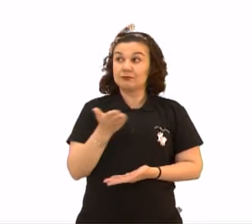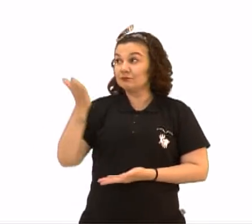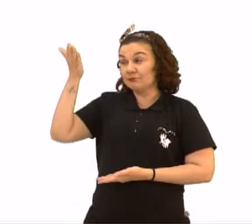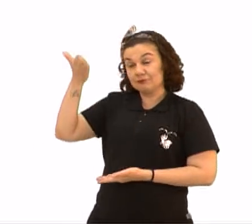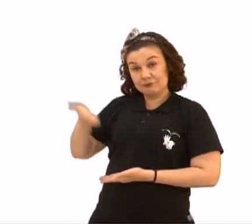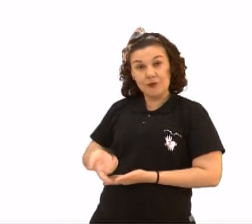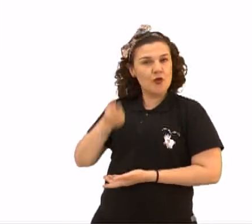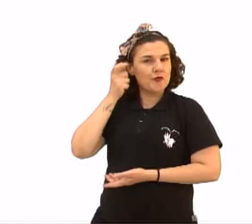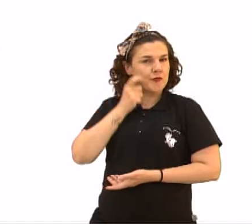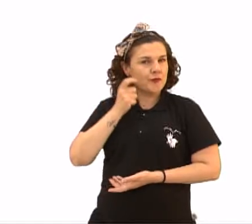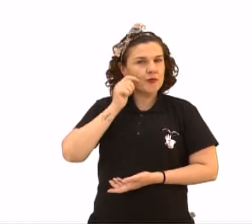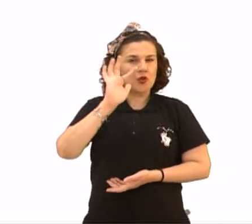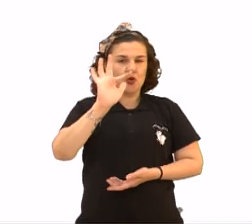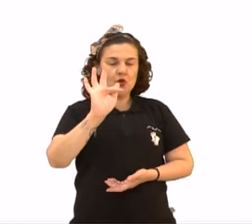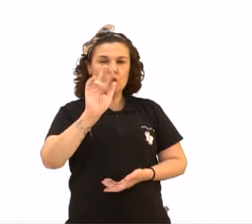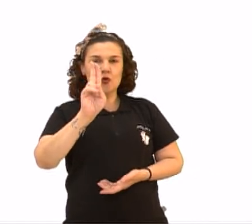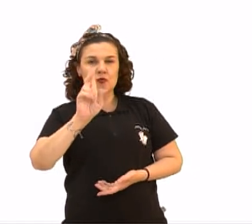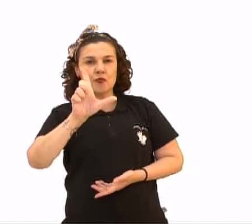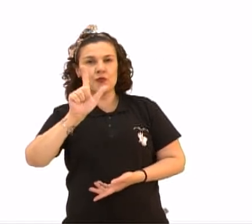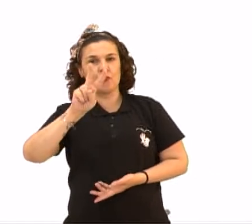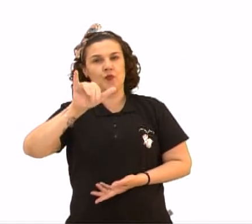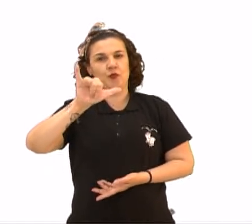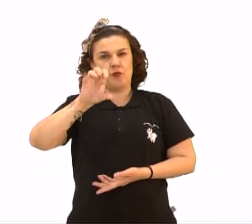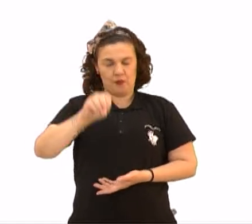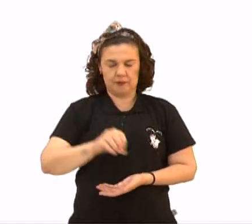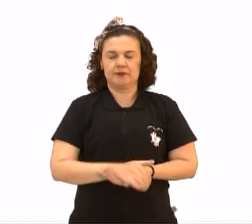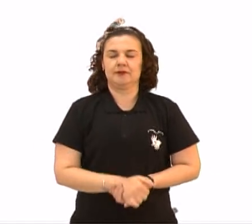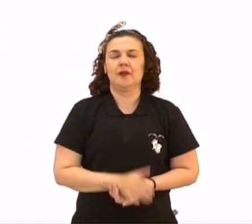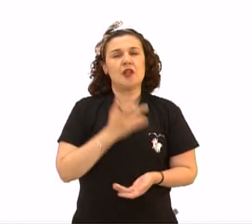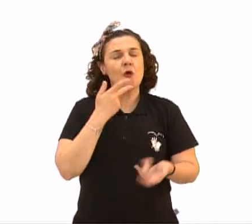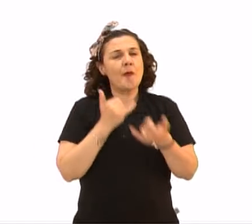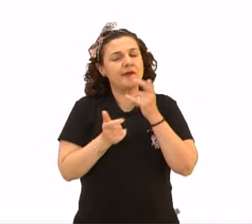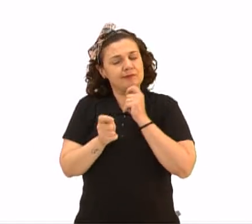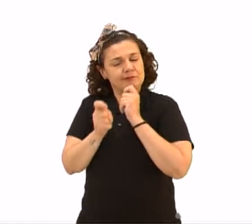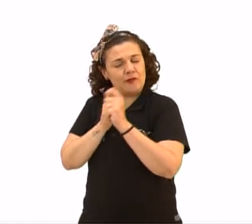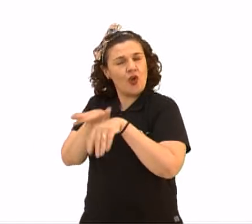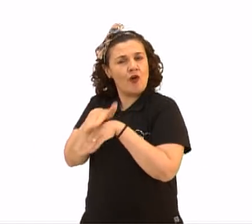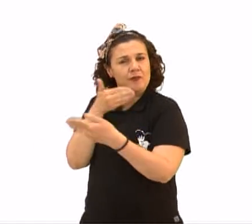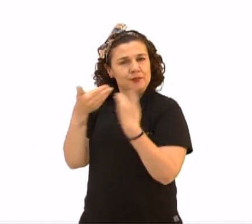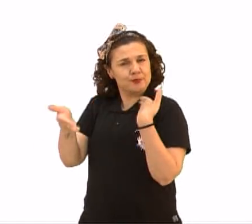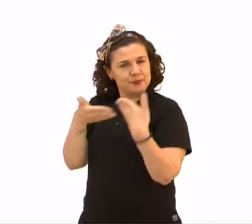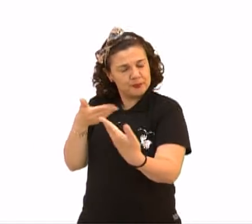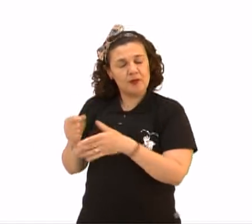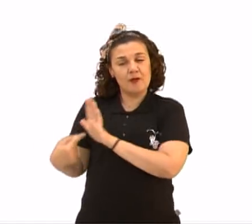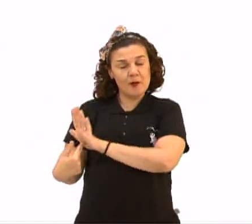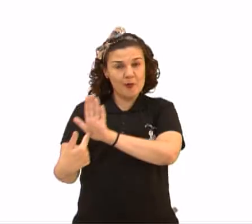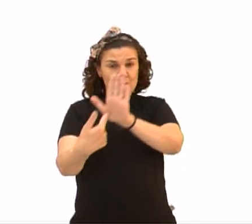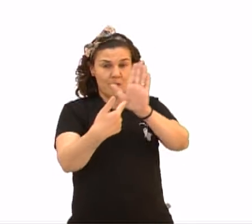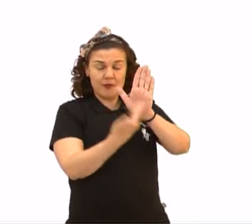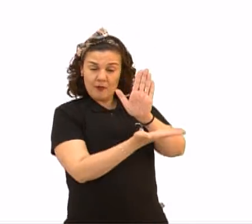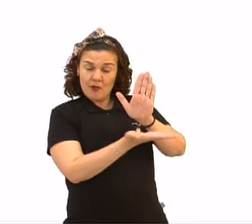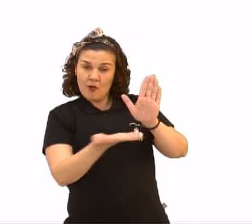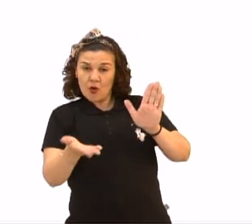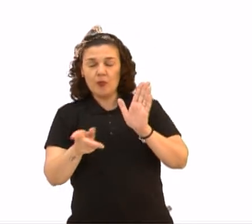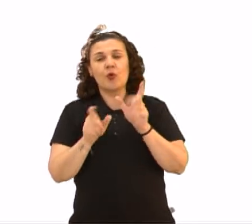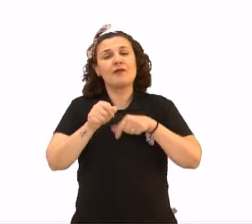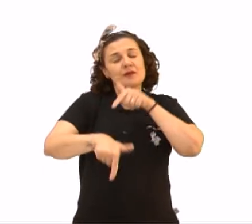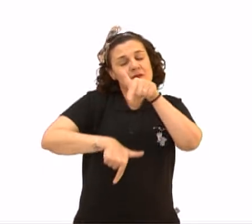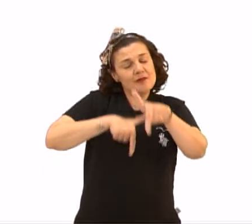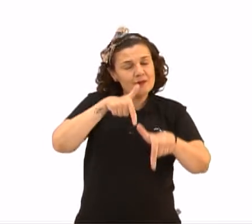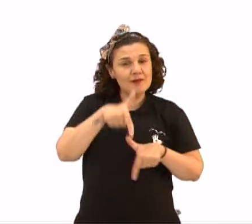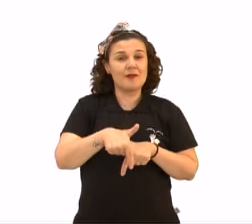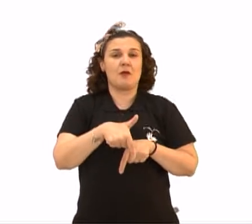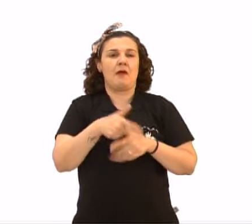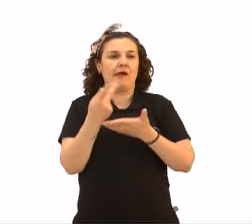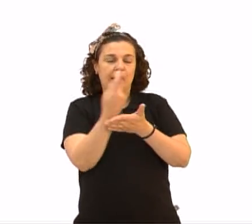Fúvio, diretamente da Gibiteca de Curitiba. Uma pequena entrevista que vamos estar conhecendo, apresentando a vocês um pouco do trabalho